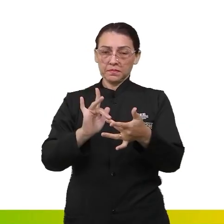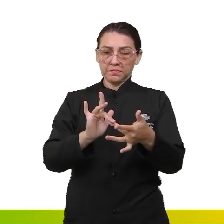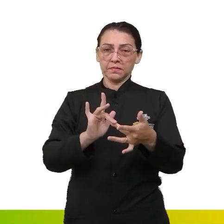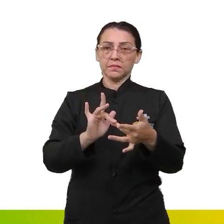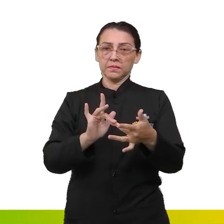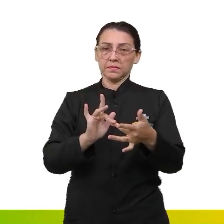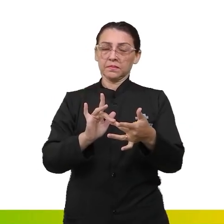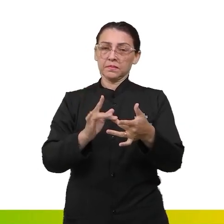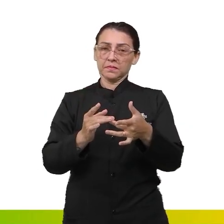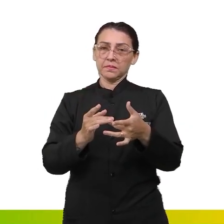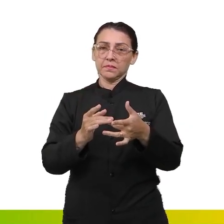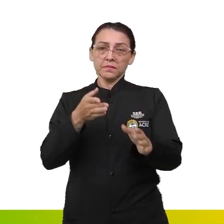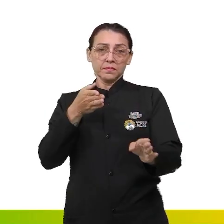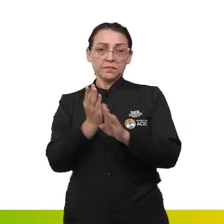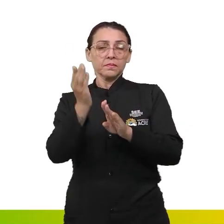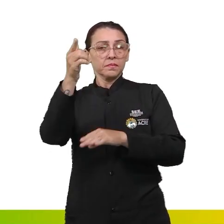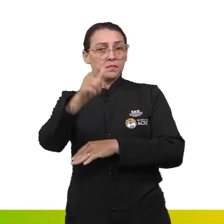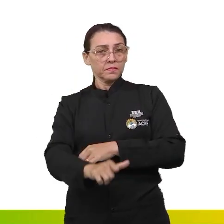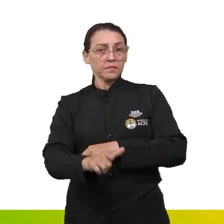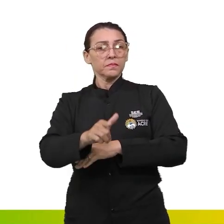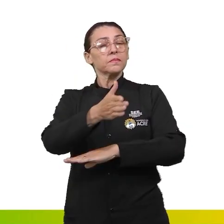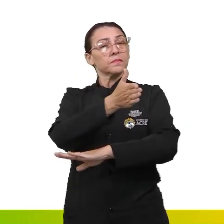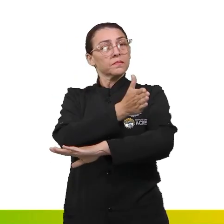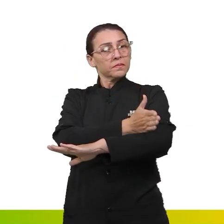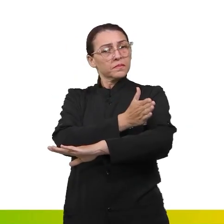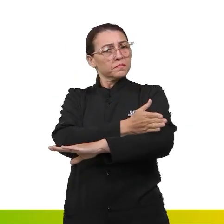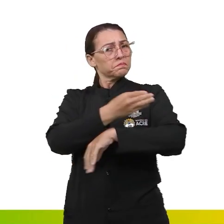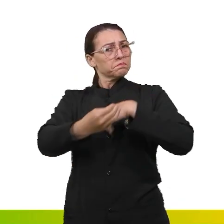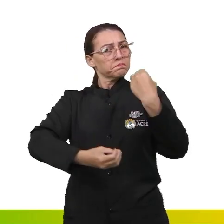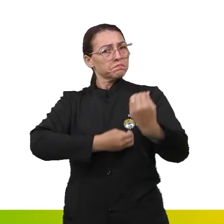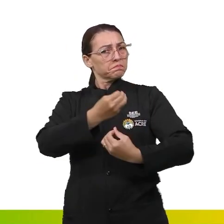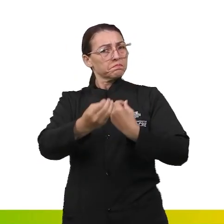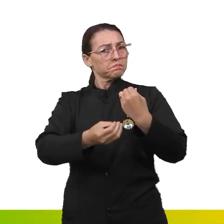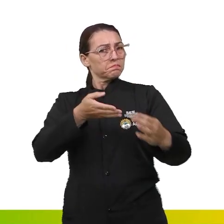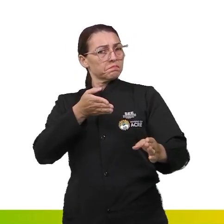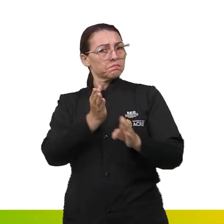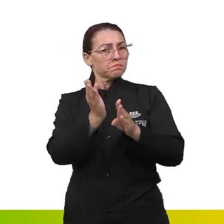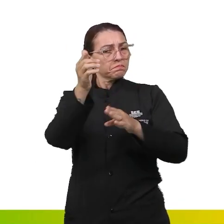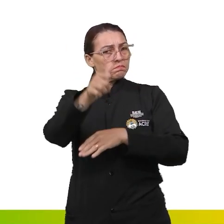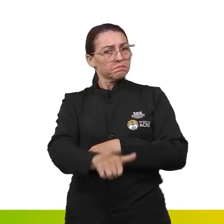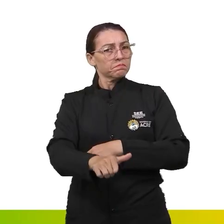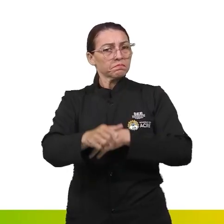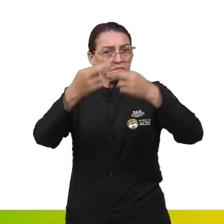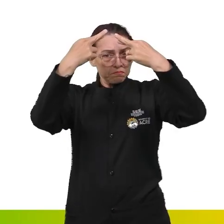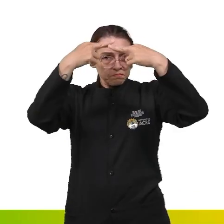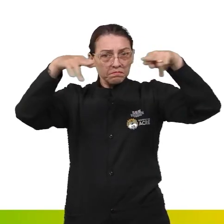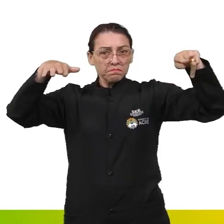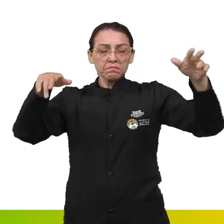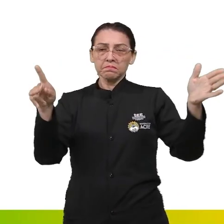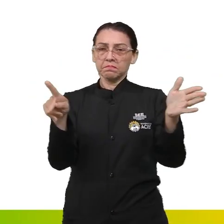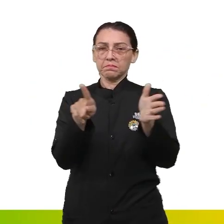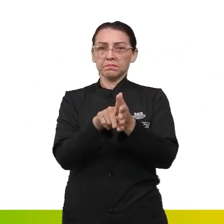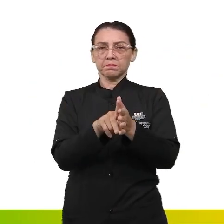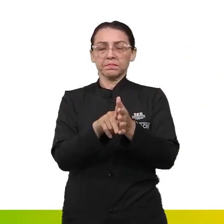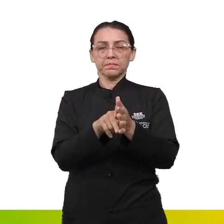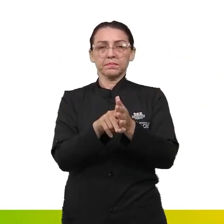é a redescoberta da antiguidade. Como assim a redescoberta? É o renascimento em si,